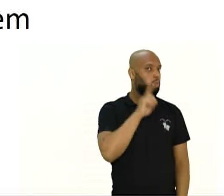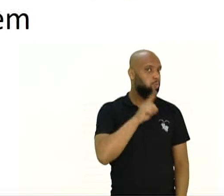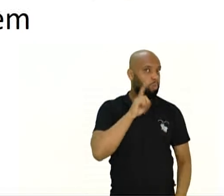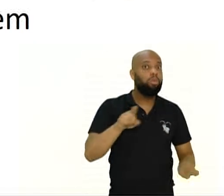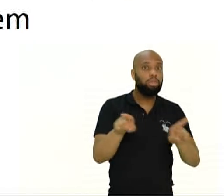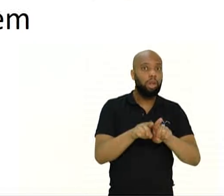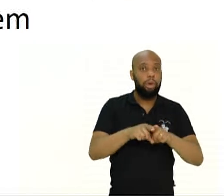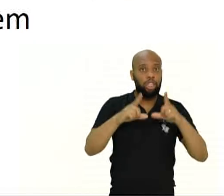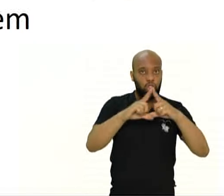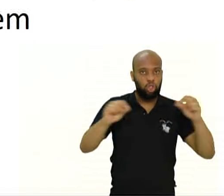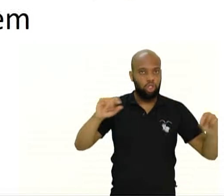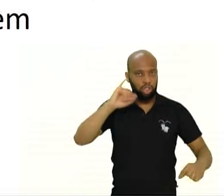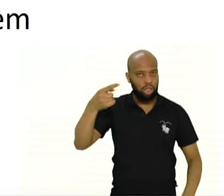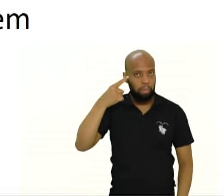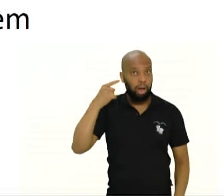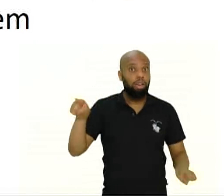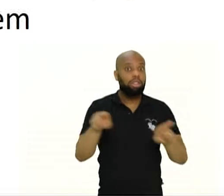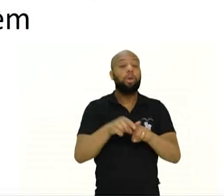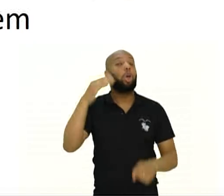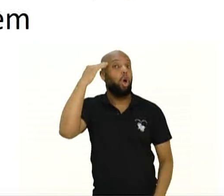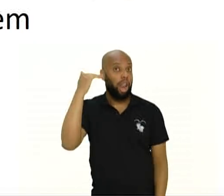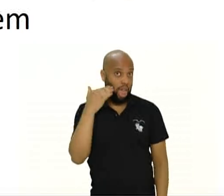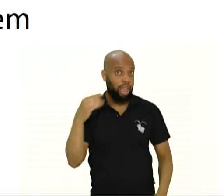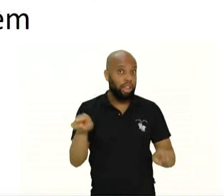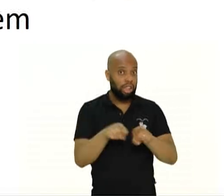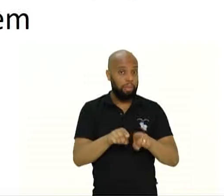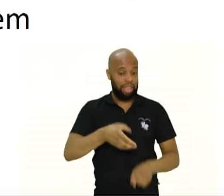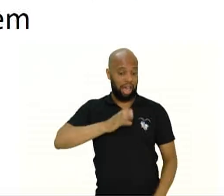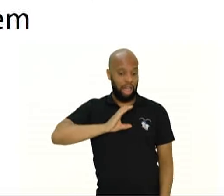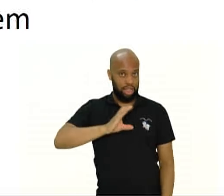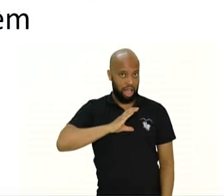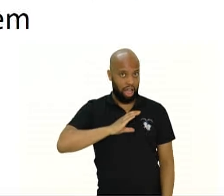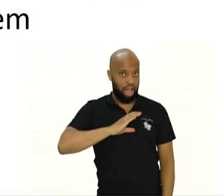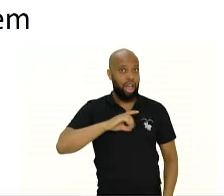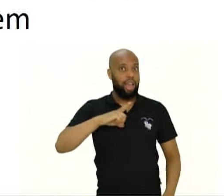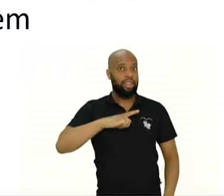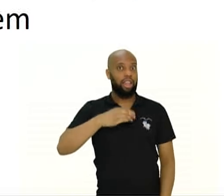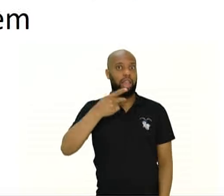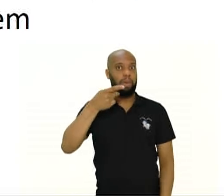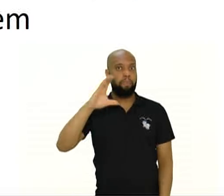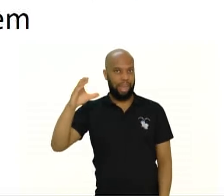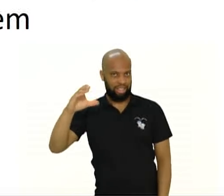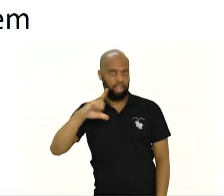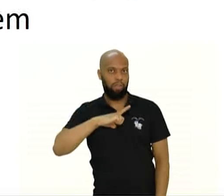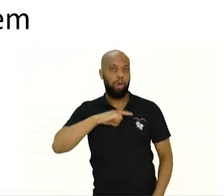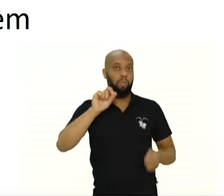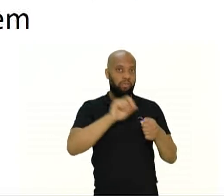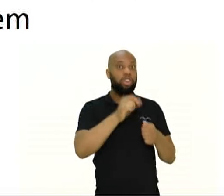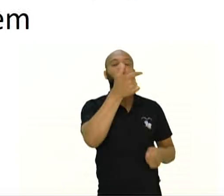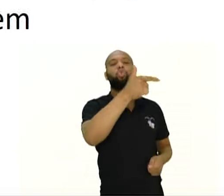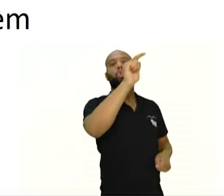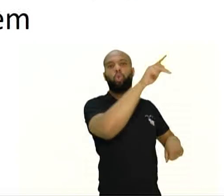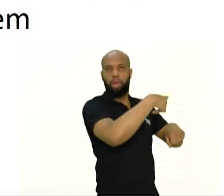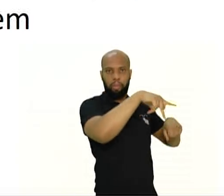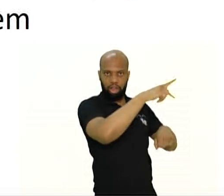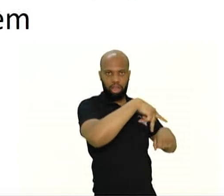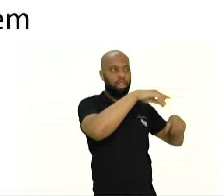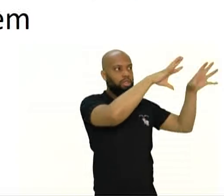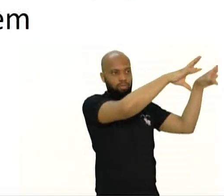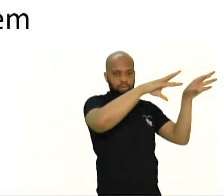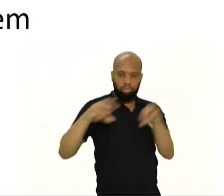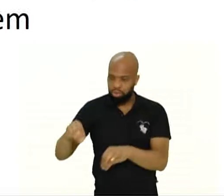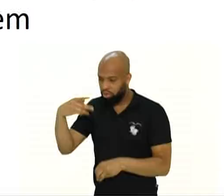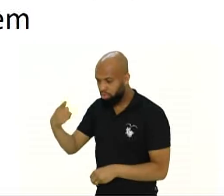japonesas, canadenses e coreanas. Elas trazem peças e componentes que foram fabricados em outros países